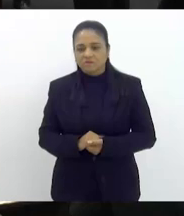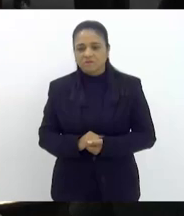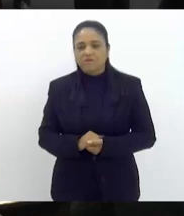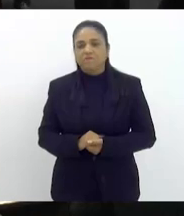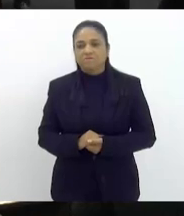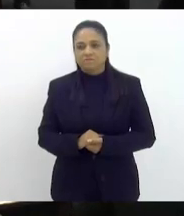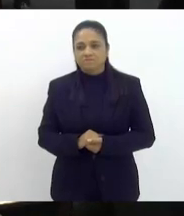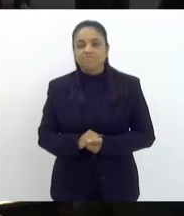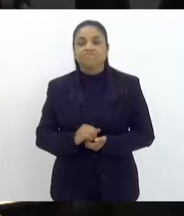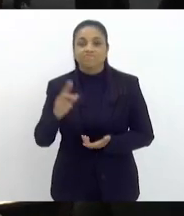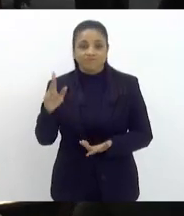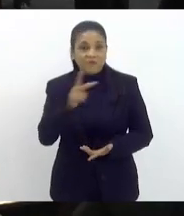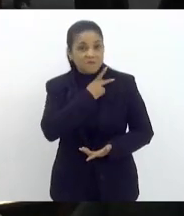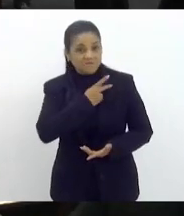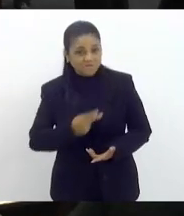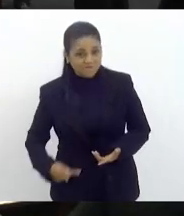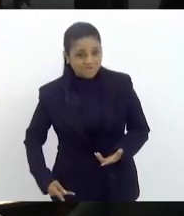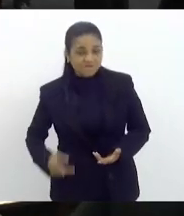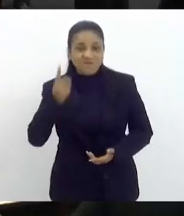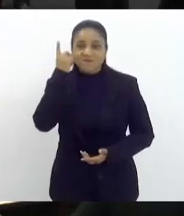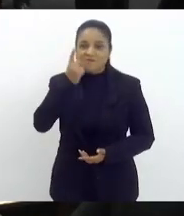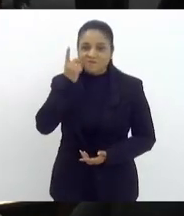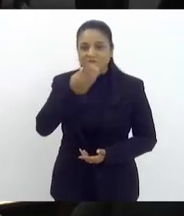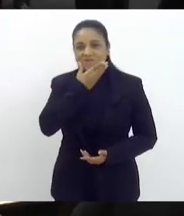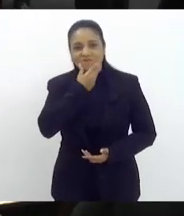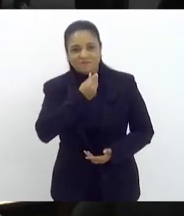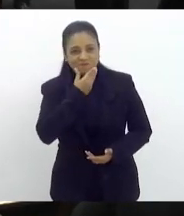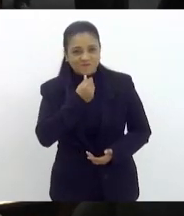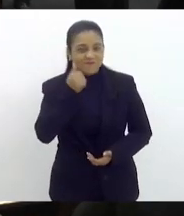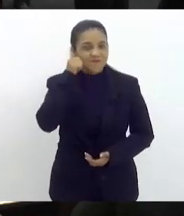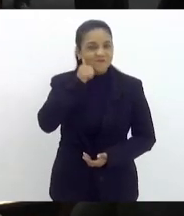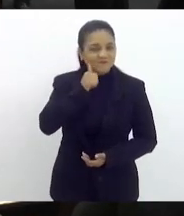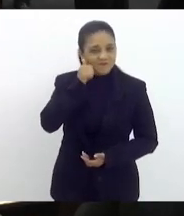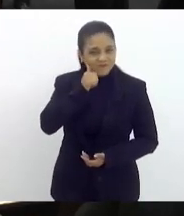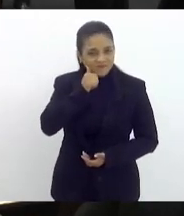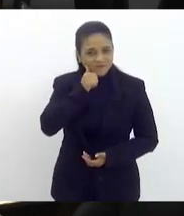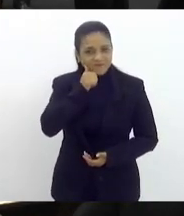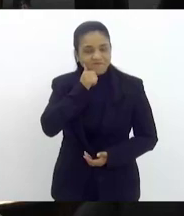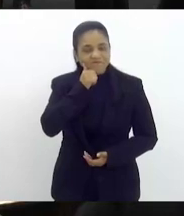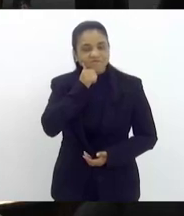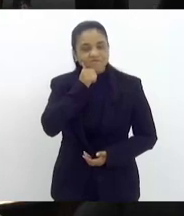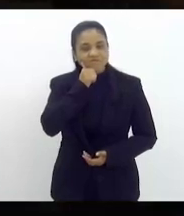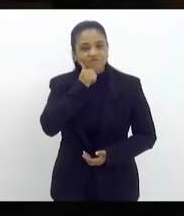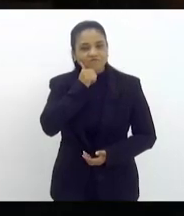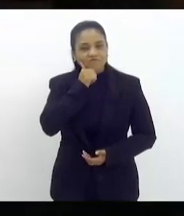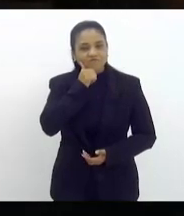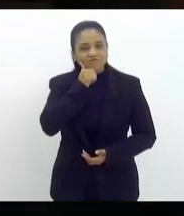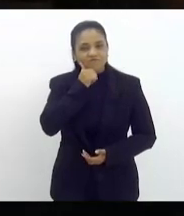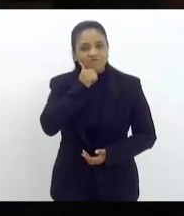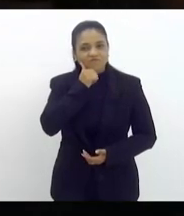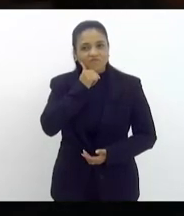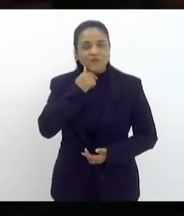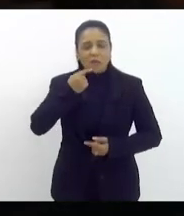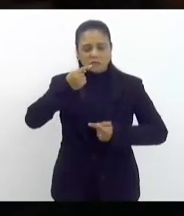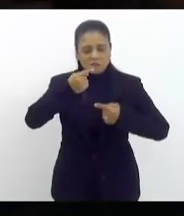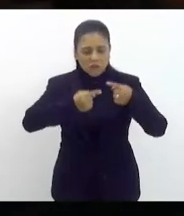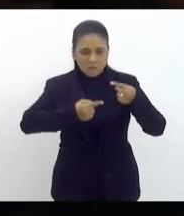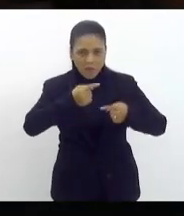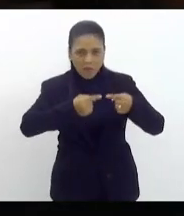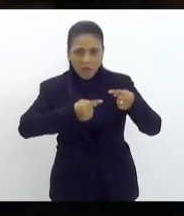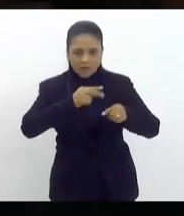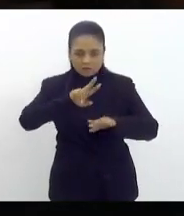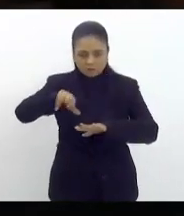Senhor presidente, senhoras deputadas, senhores deputados, faço aqui o nosso debate com